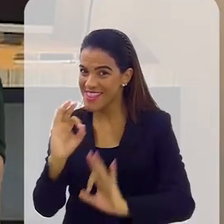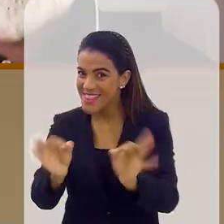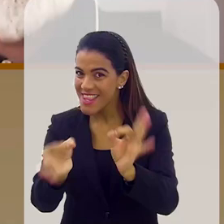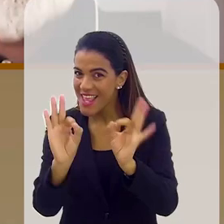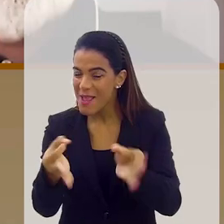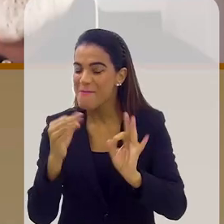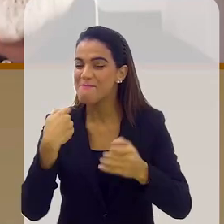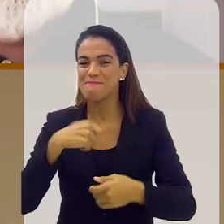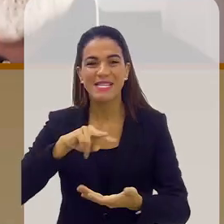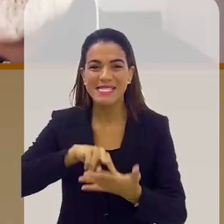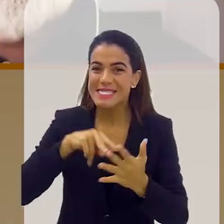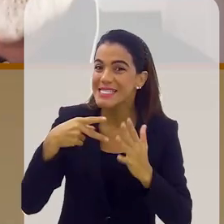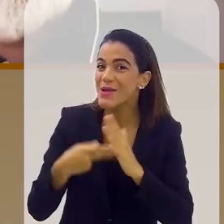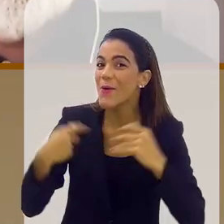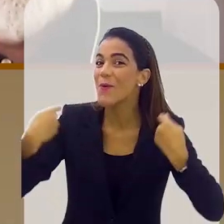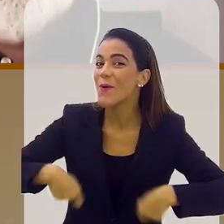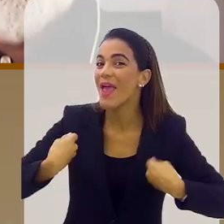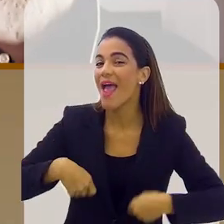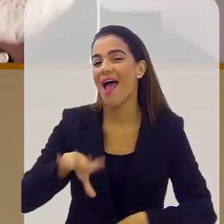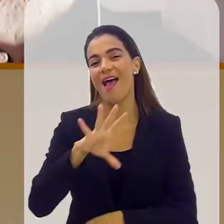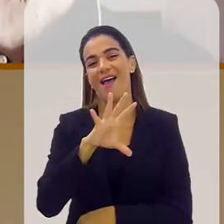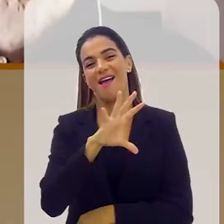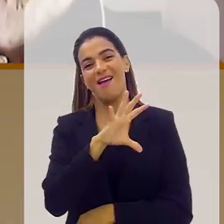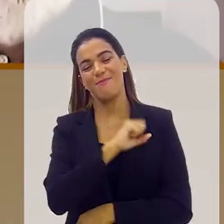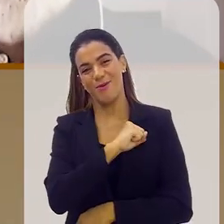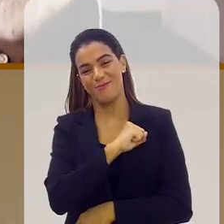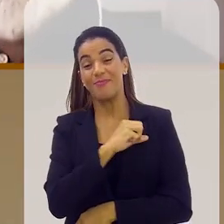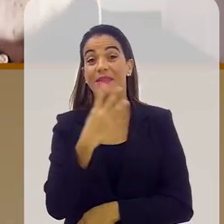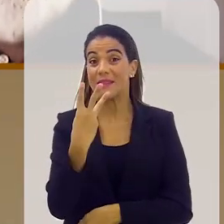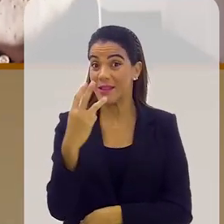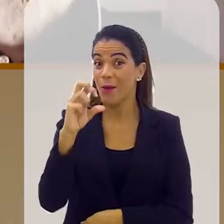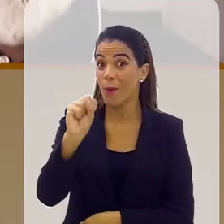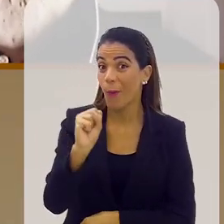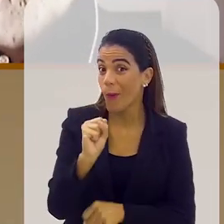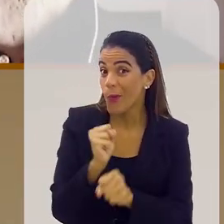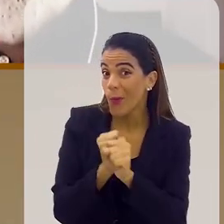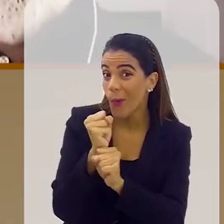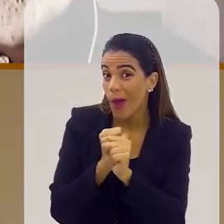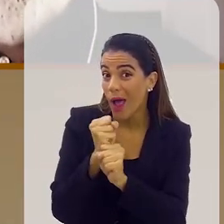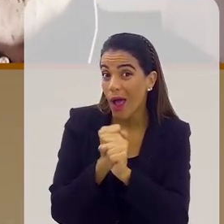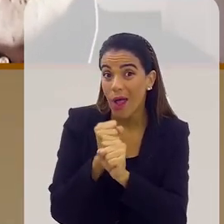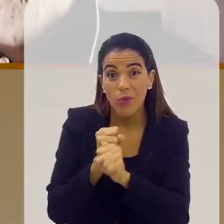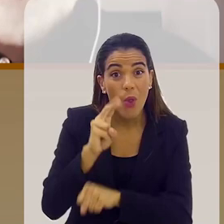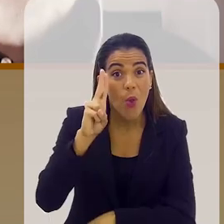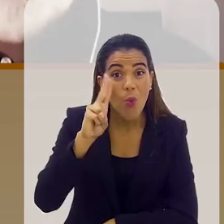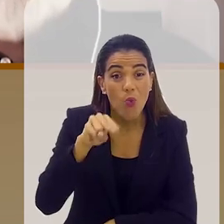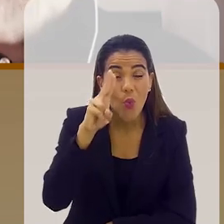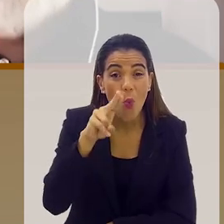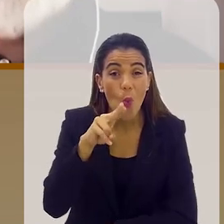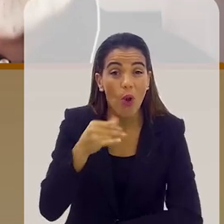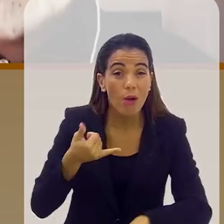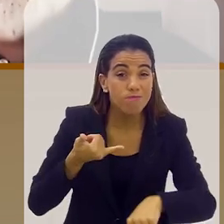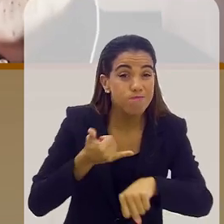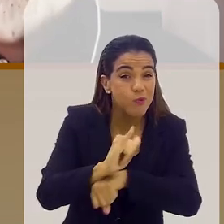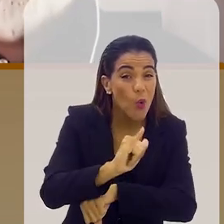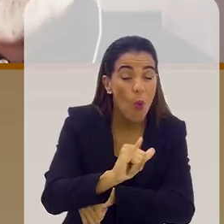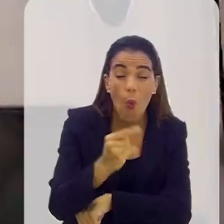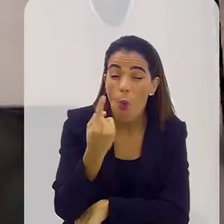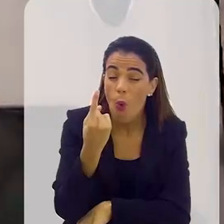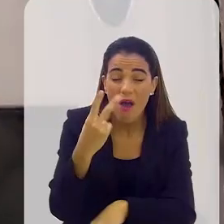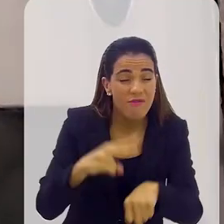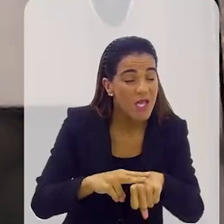ter muito amor a essa festa. É verdade, e são 38 anos onde em nenhum ano eu deixei de fazer